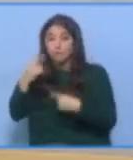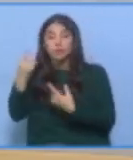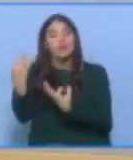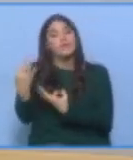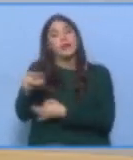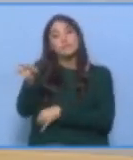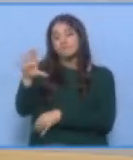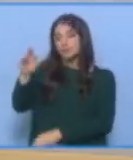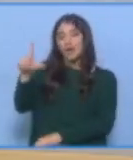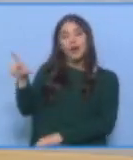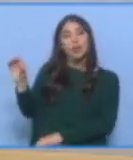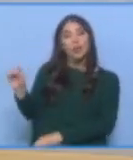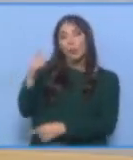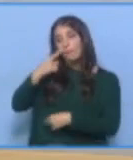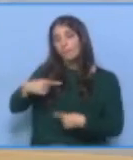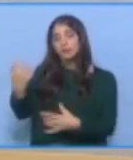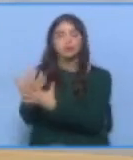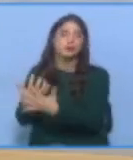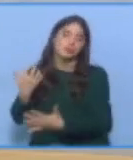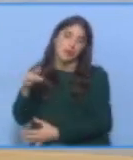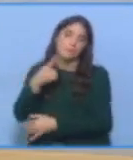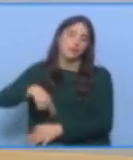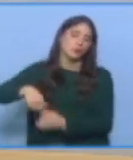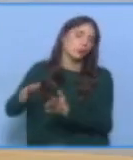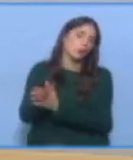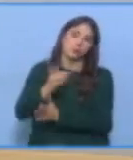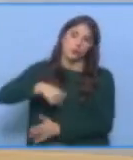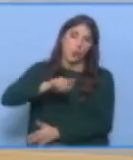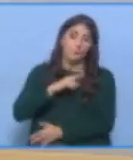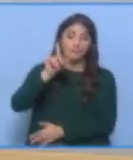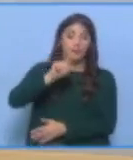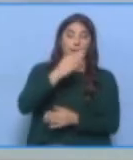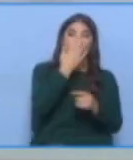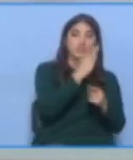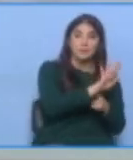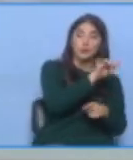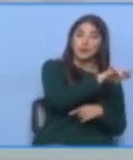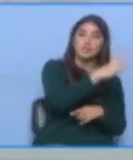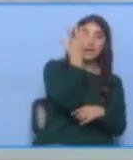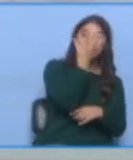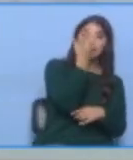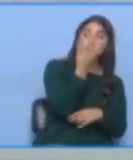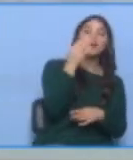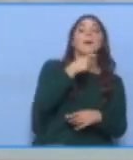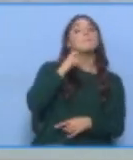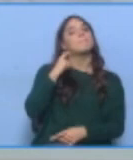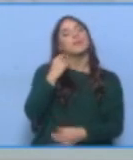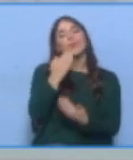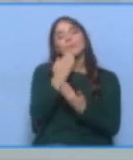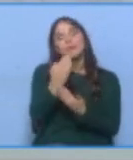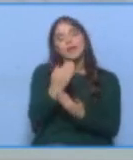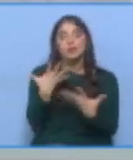grande evangelizador e o grande modelo de evangelizador para todos nós. Também um exemplo nesse ambiente. Padre Ricardo Figueiredo, muito obrigado por ter